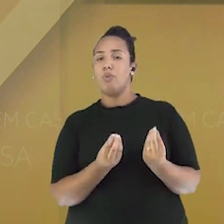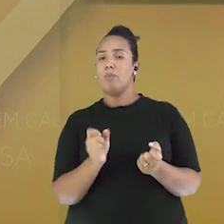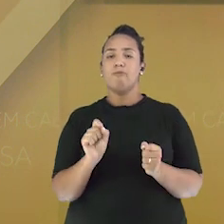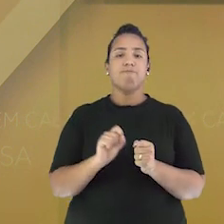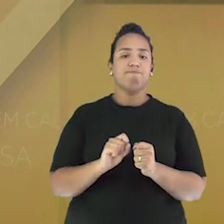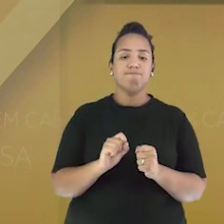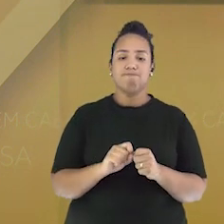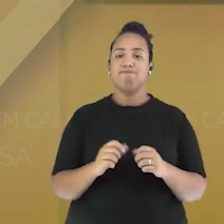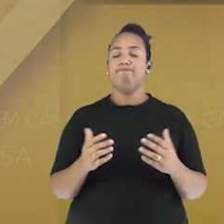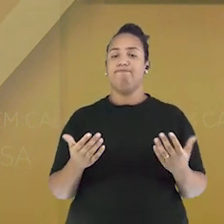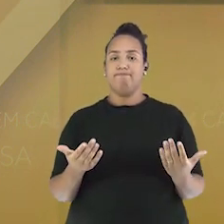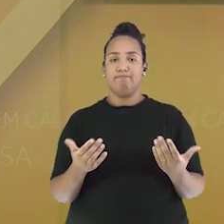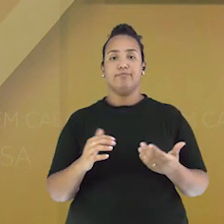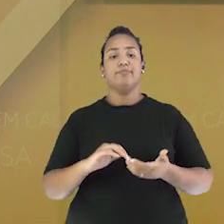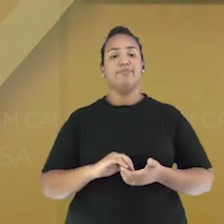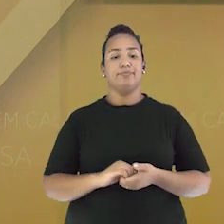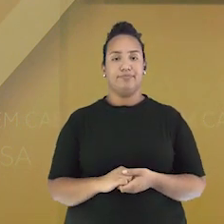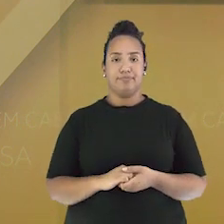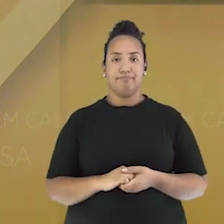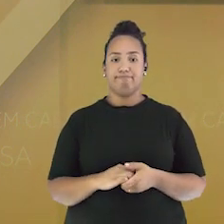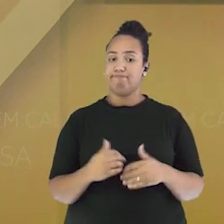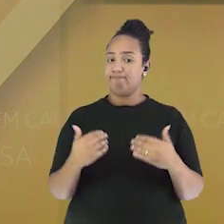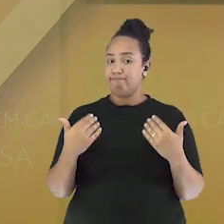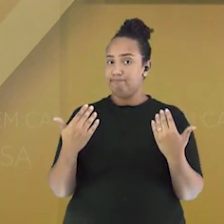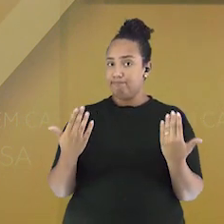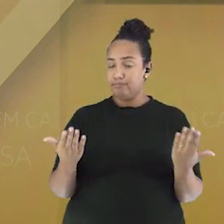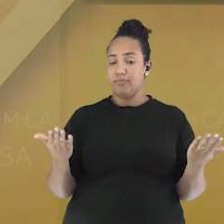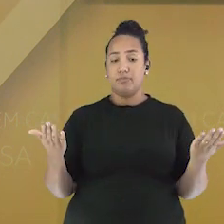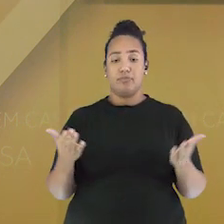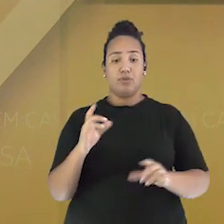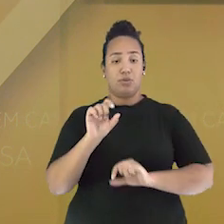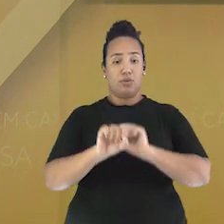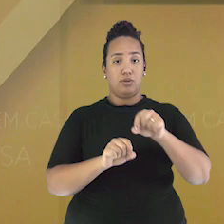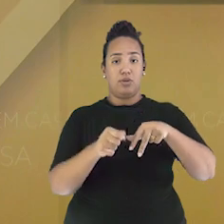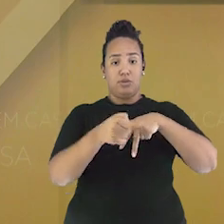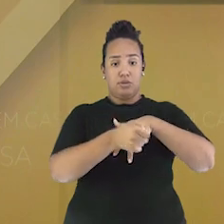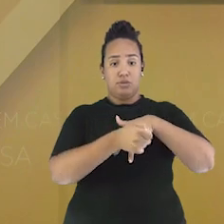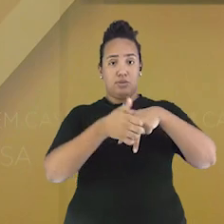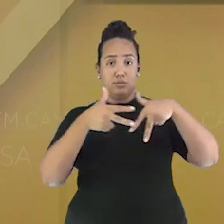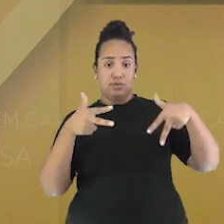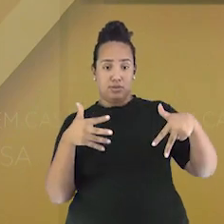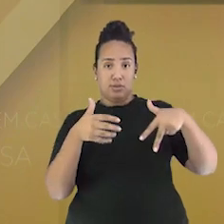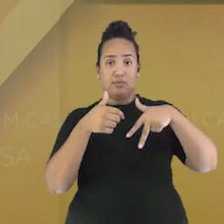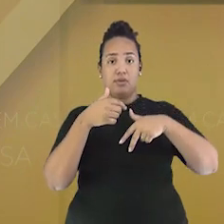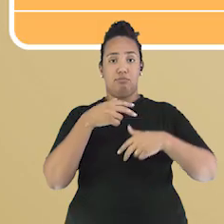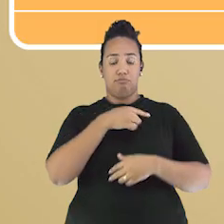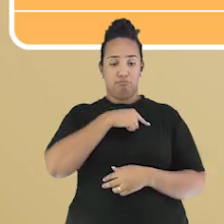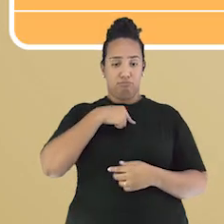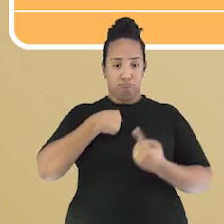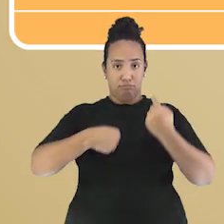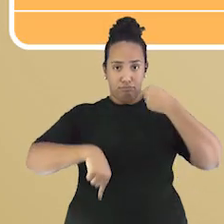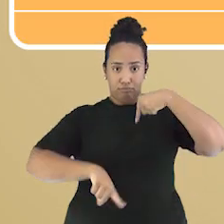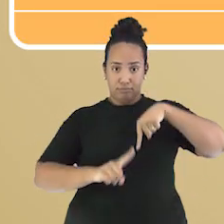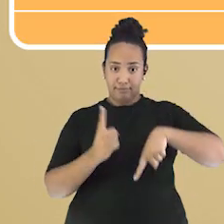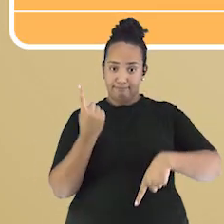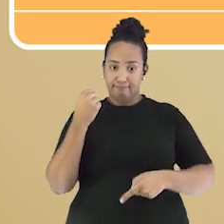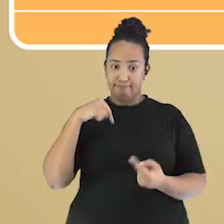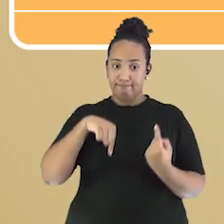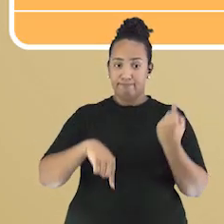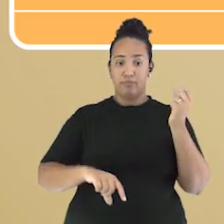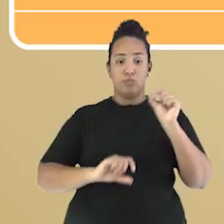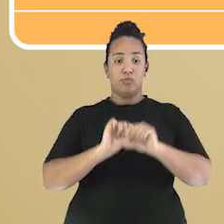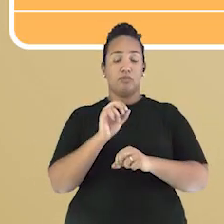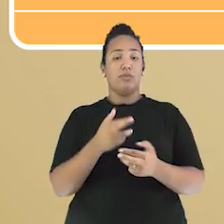para isso? Bom, e aí que entra em cena o sistema circulatório, que é